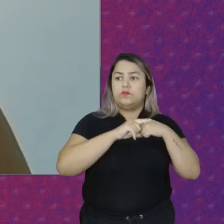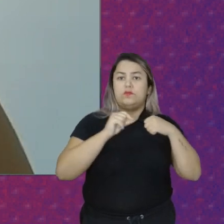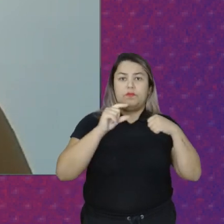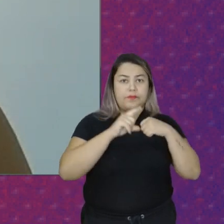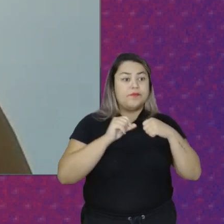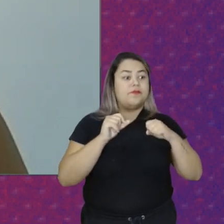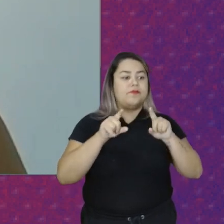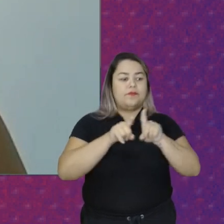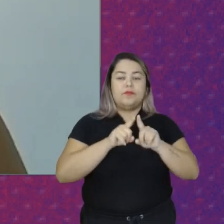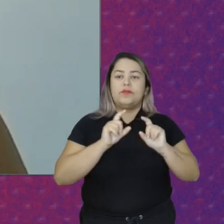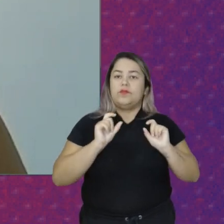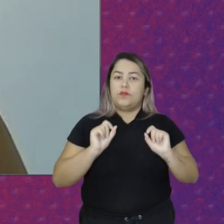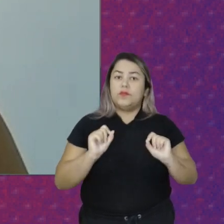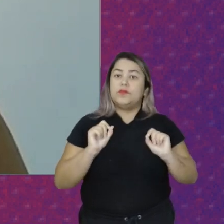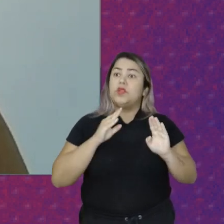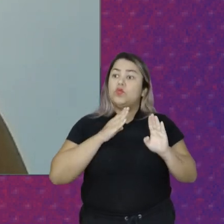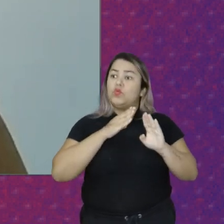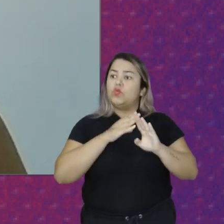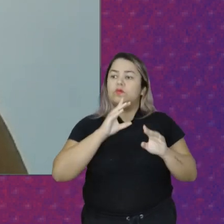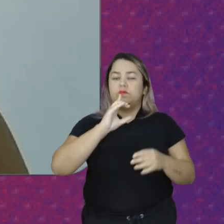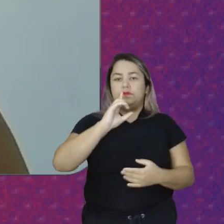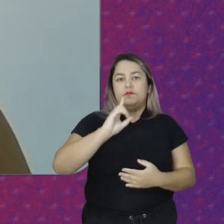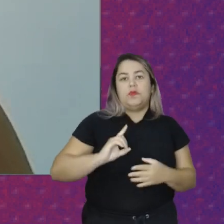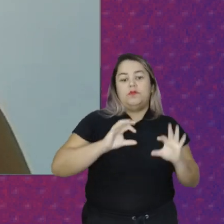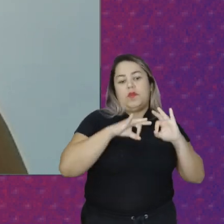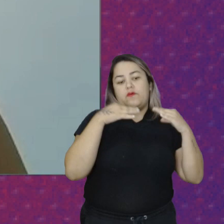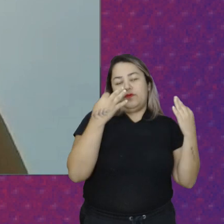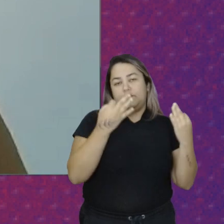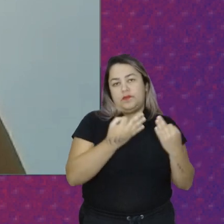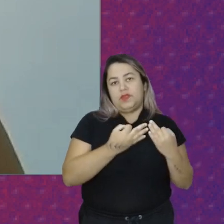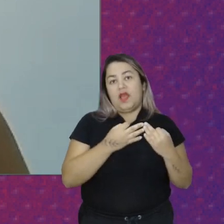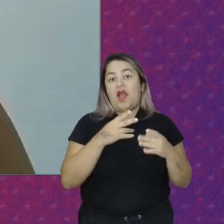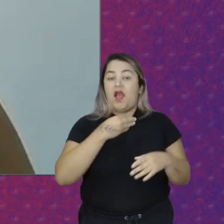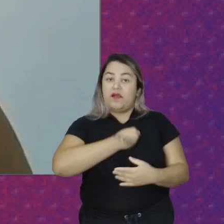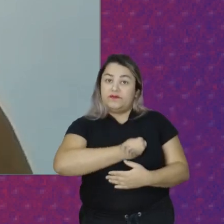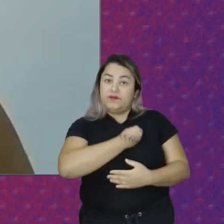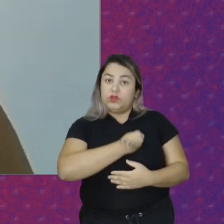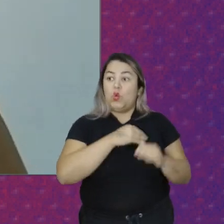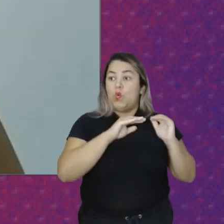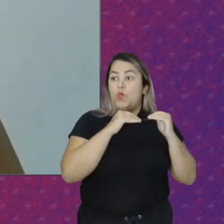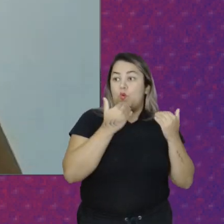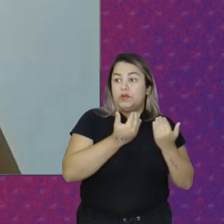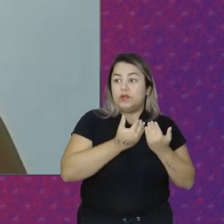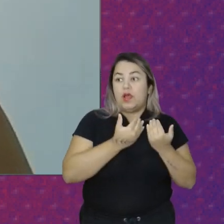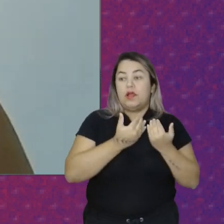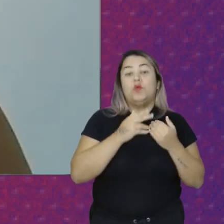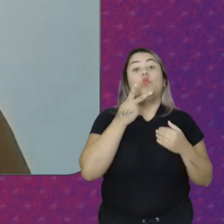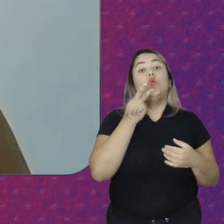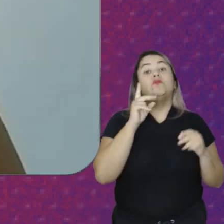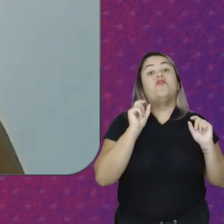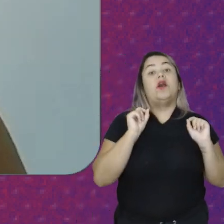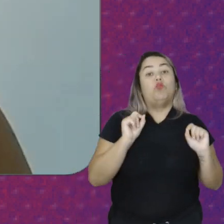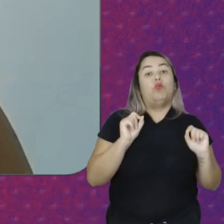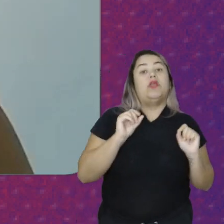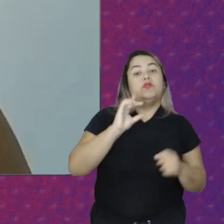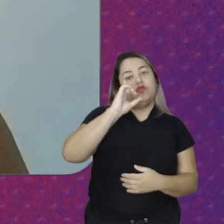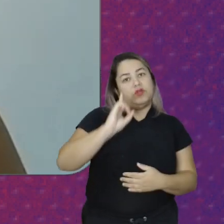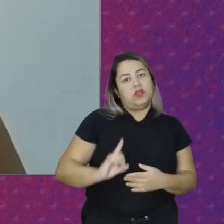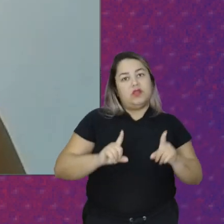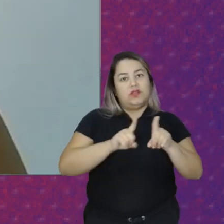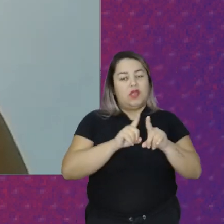Convenção, principalmente no direito à família e à vida comunitária, quando ele fala do direito